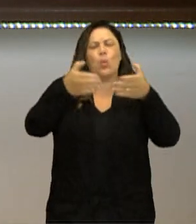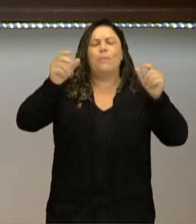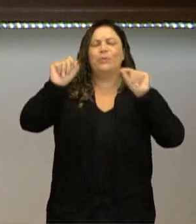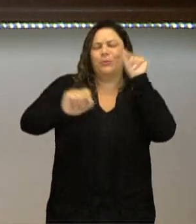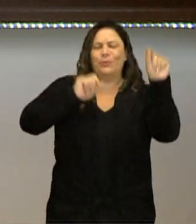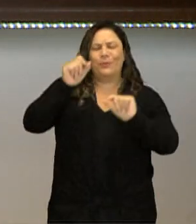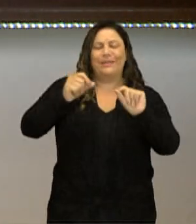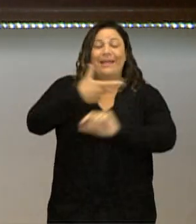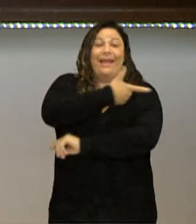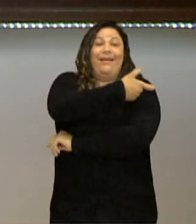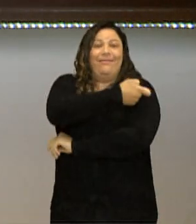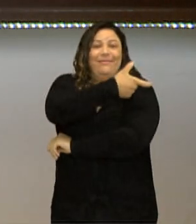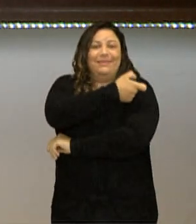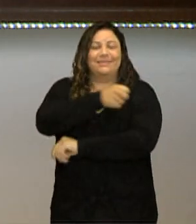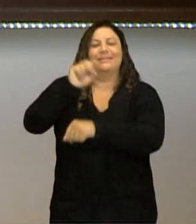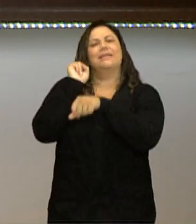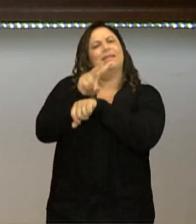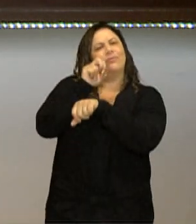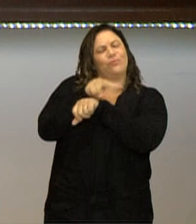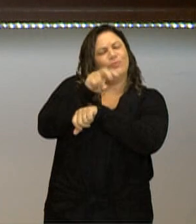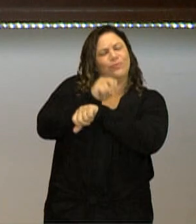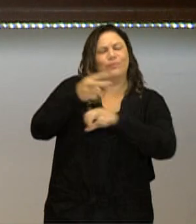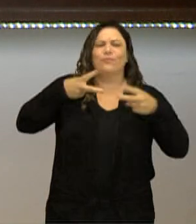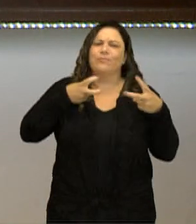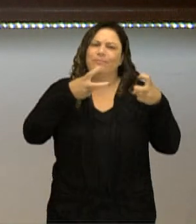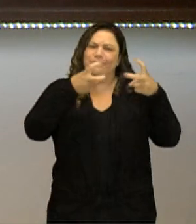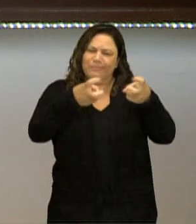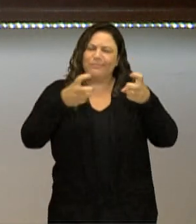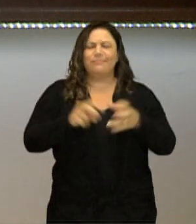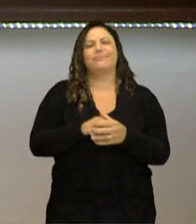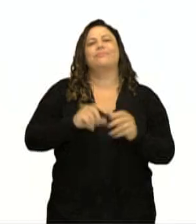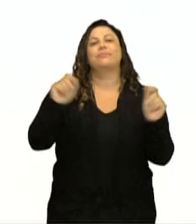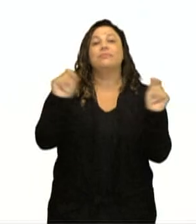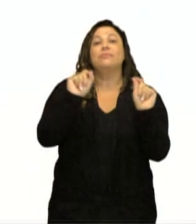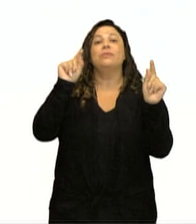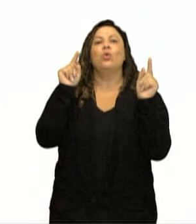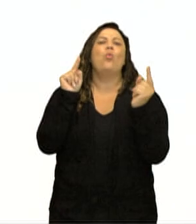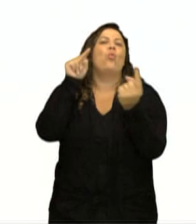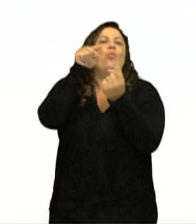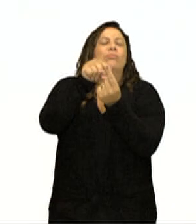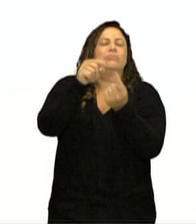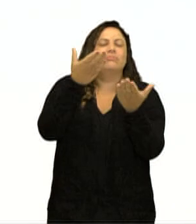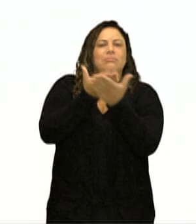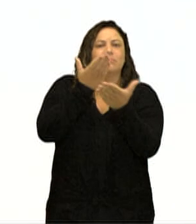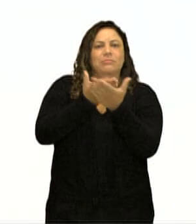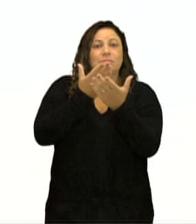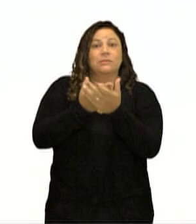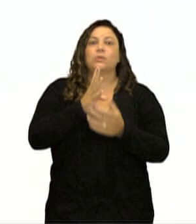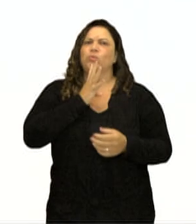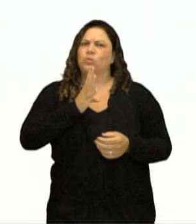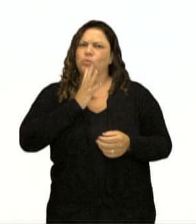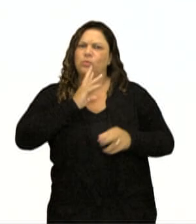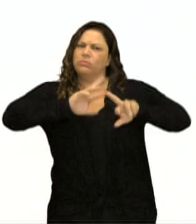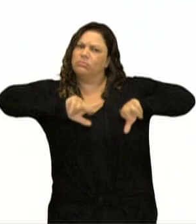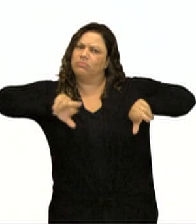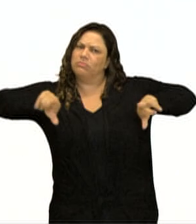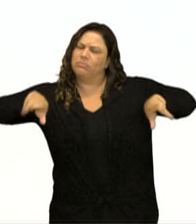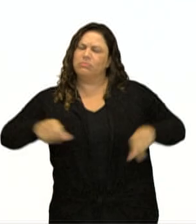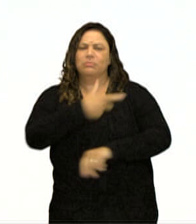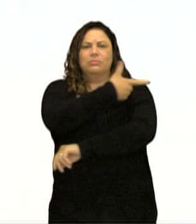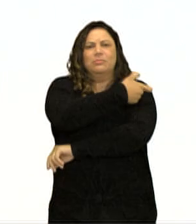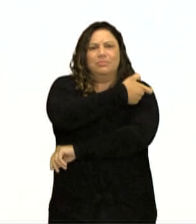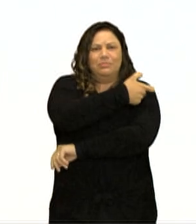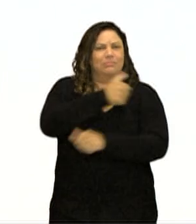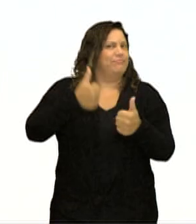mecanismo de ação e a importância das vacinas. Beleza? E diferenciar também o que é uma pandemia, uma epidemia e